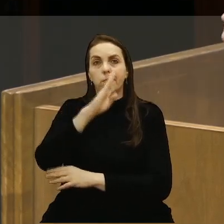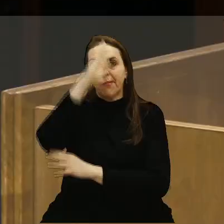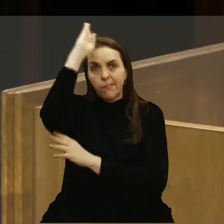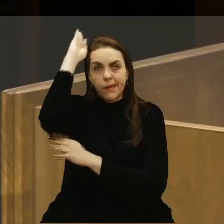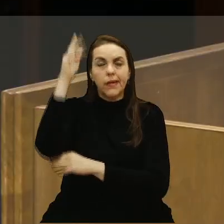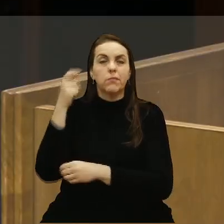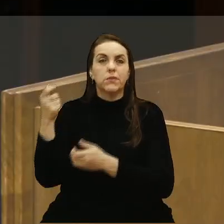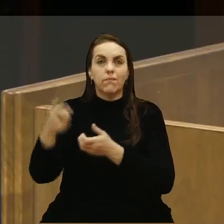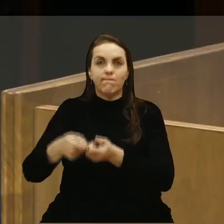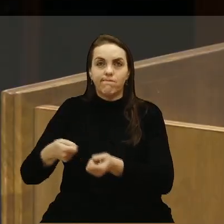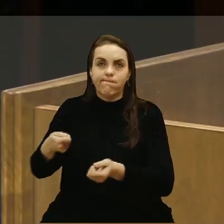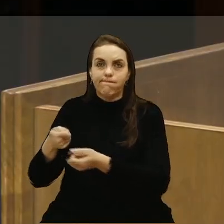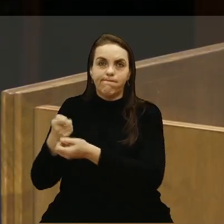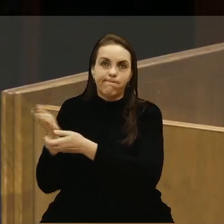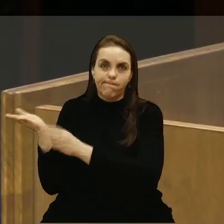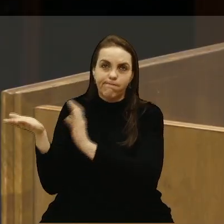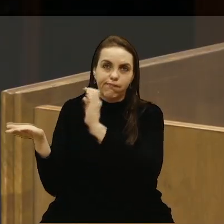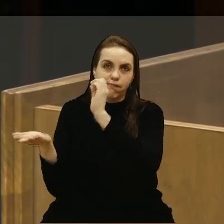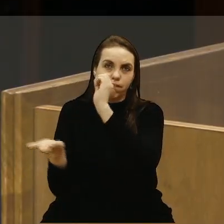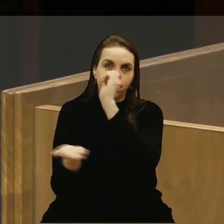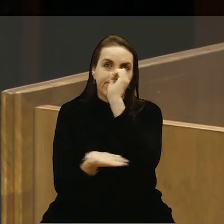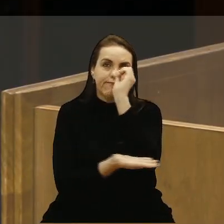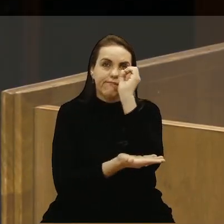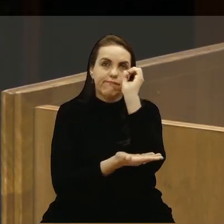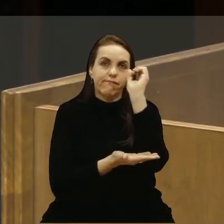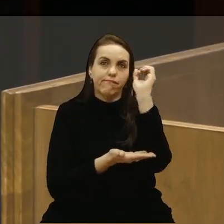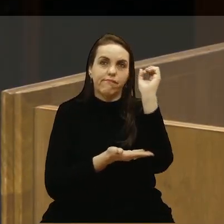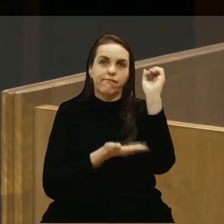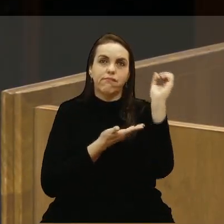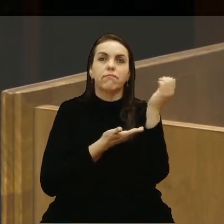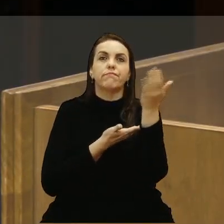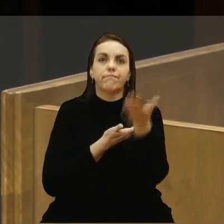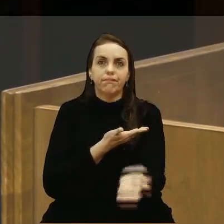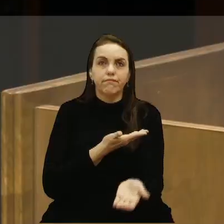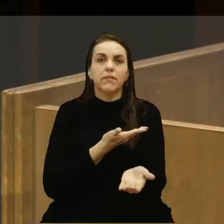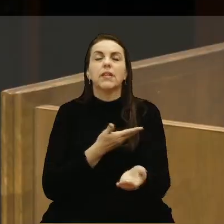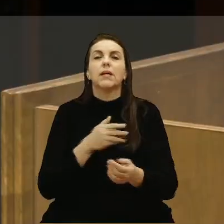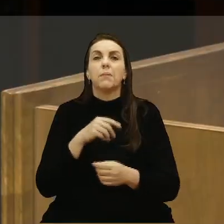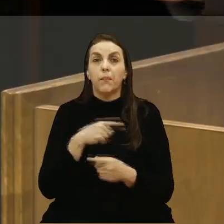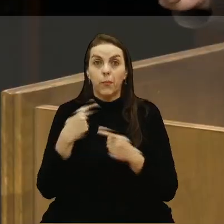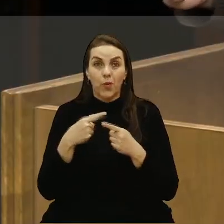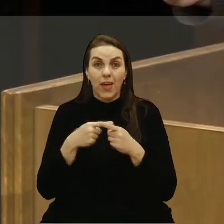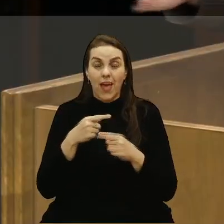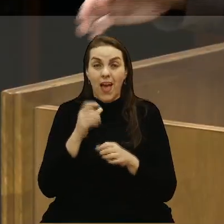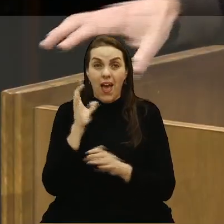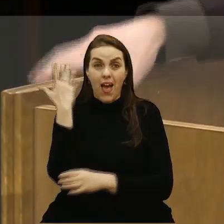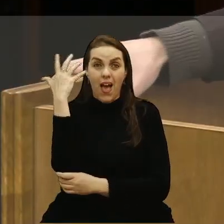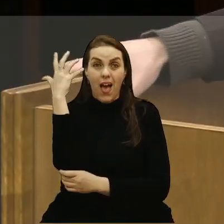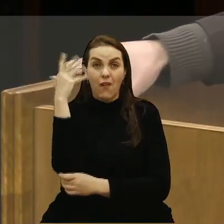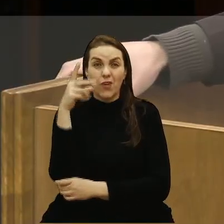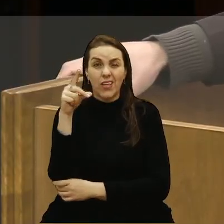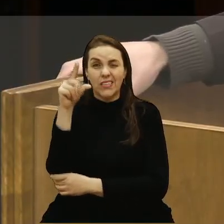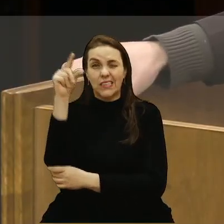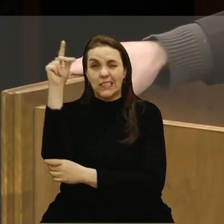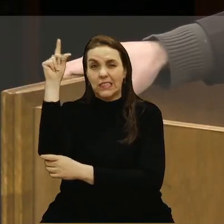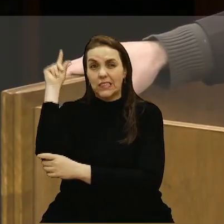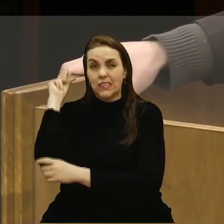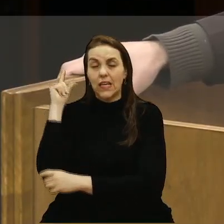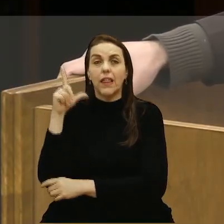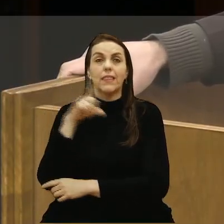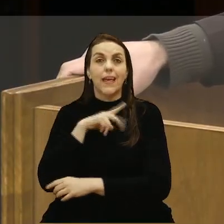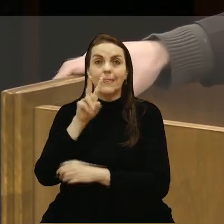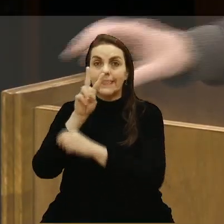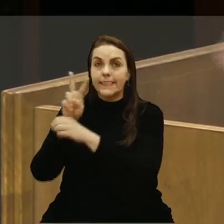lá, para cortar mais o meio ambiente, porque eles têm que ir lá determinar, porque são árvores antiguíssimas, né? Então, tem todo um zelo.